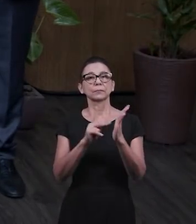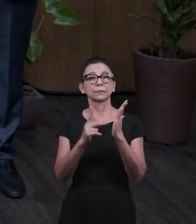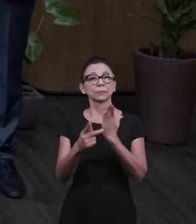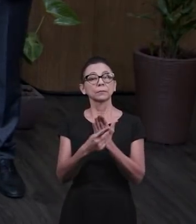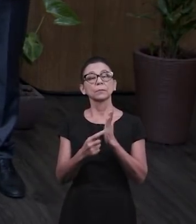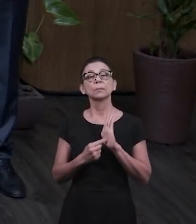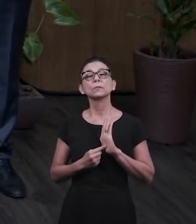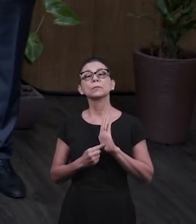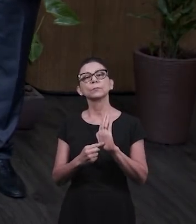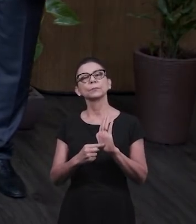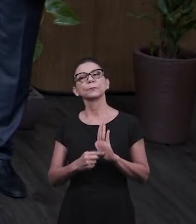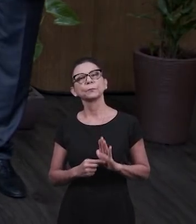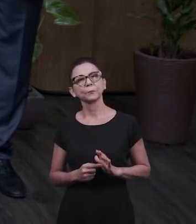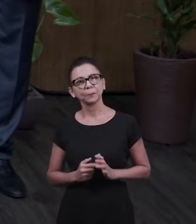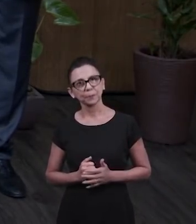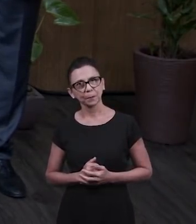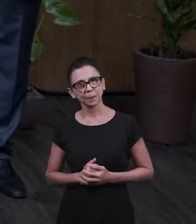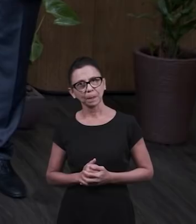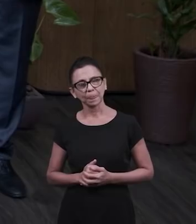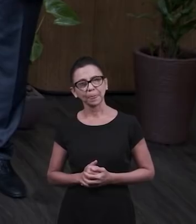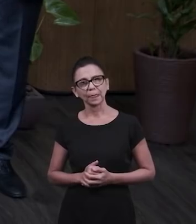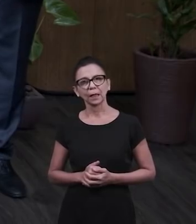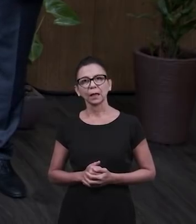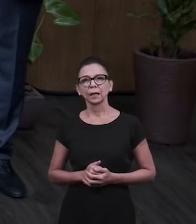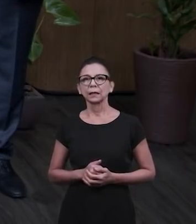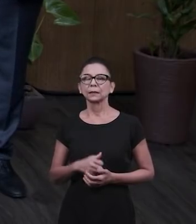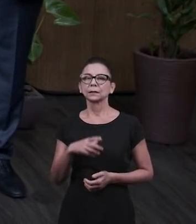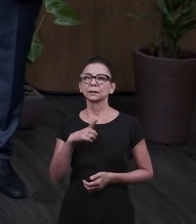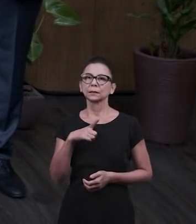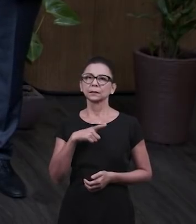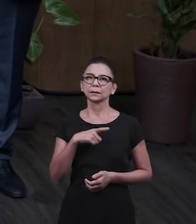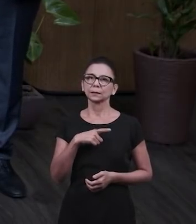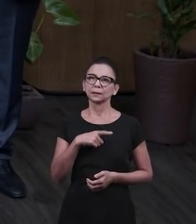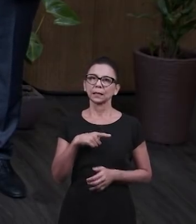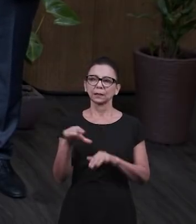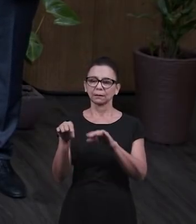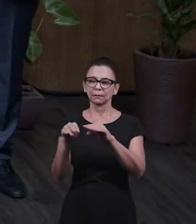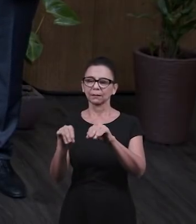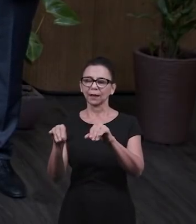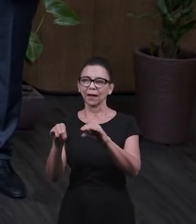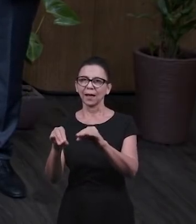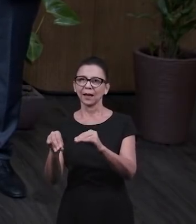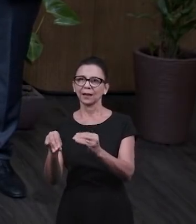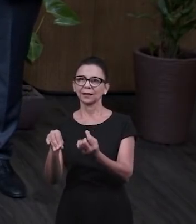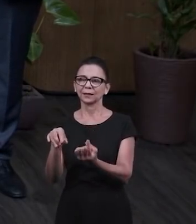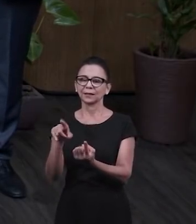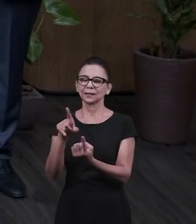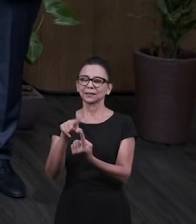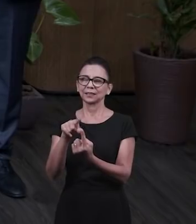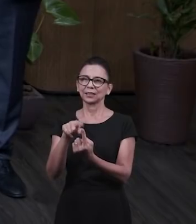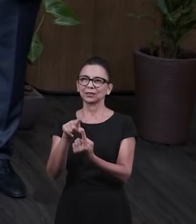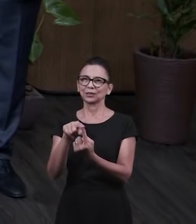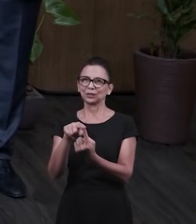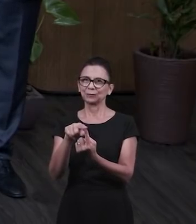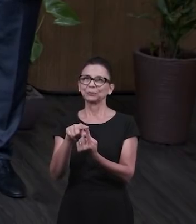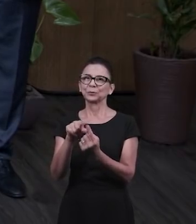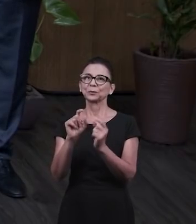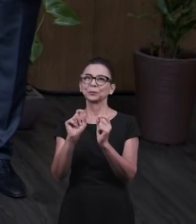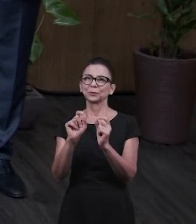contudo, que há um tipo de terreno que recebe a semente